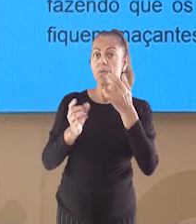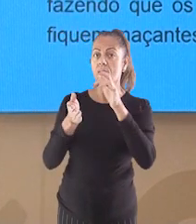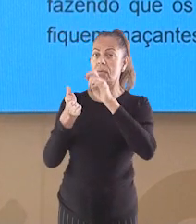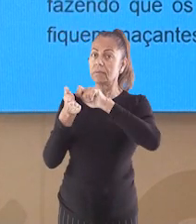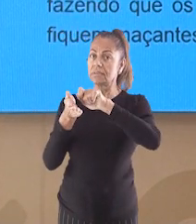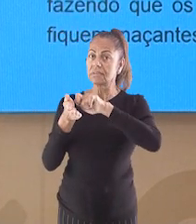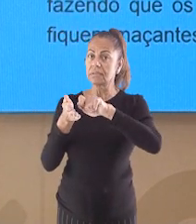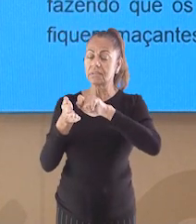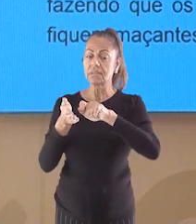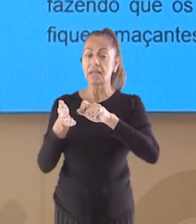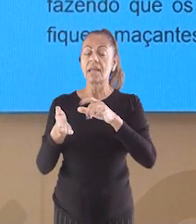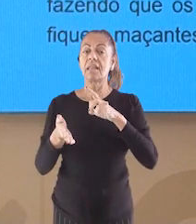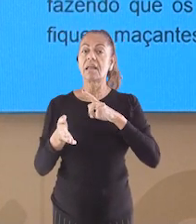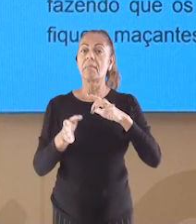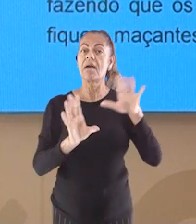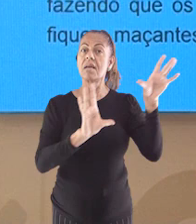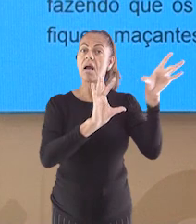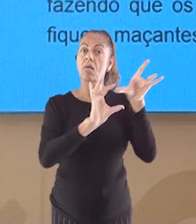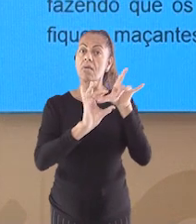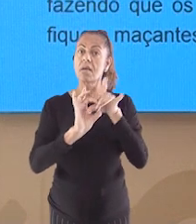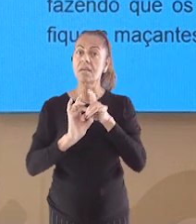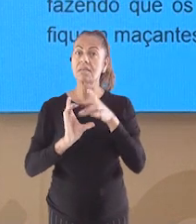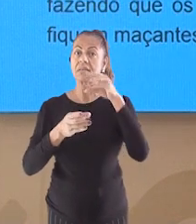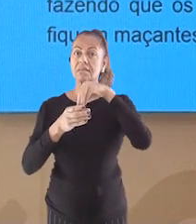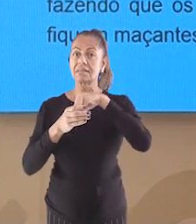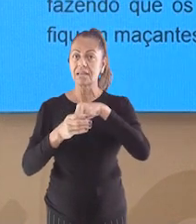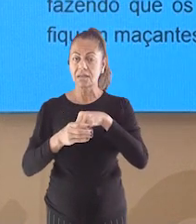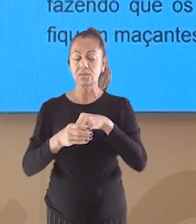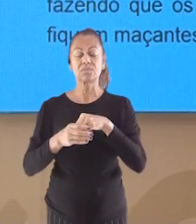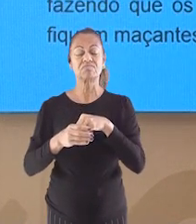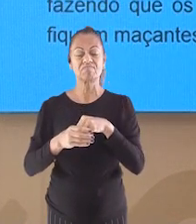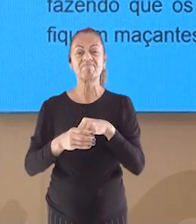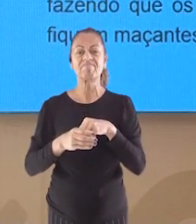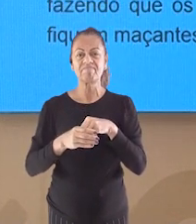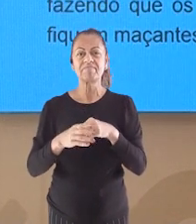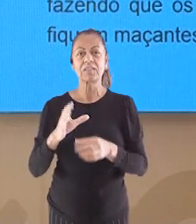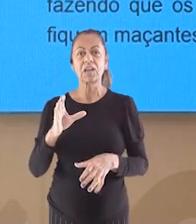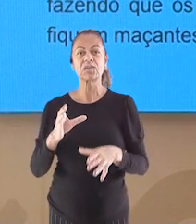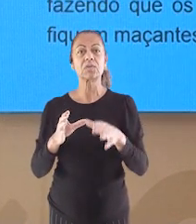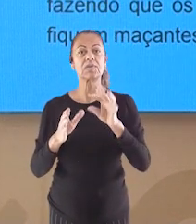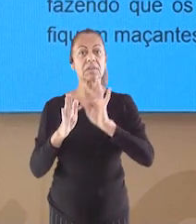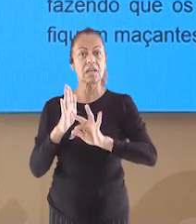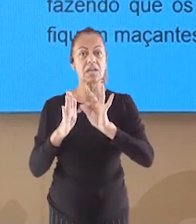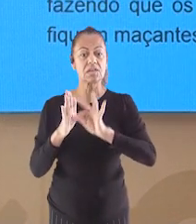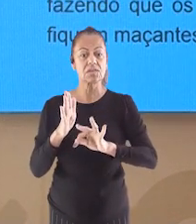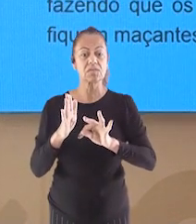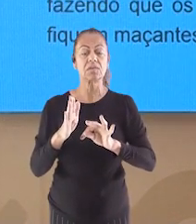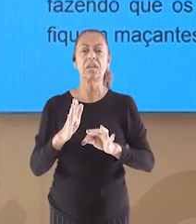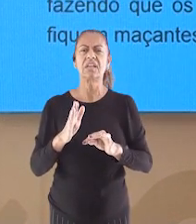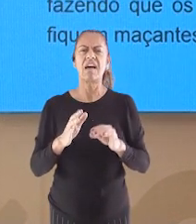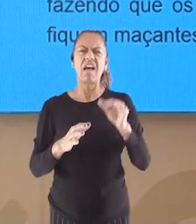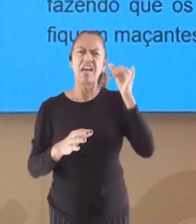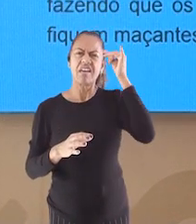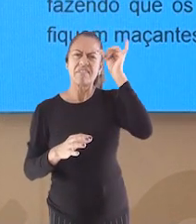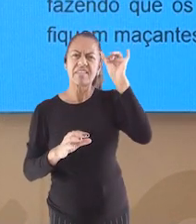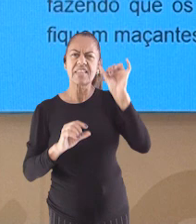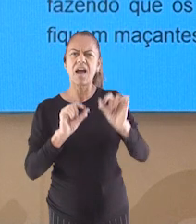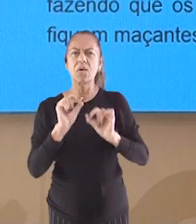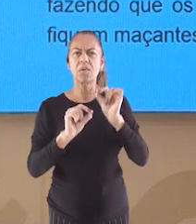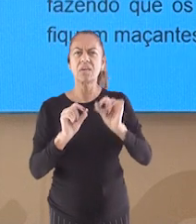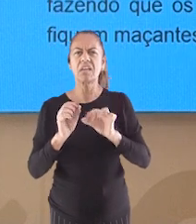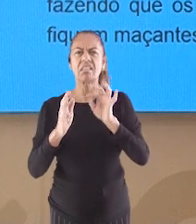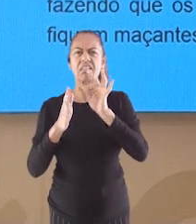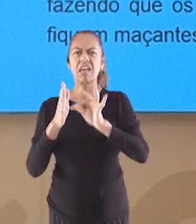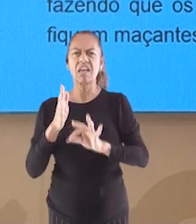eles ajudam também na coerência textual e evitam que a gente realize repetições desnecessárias, fazendo com que